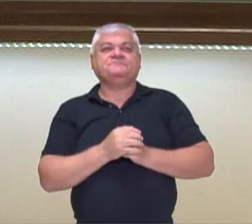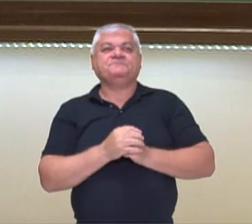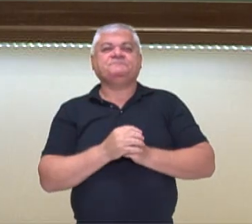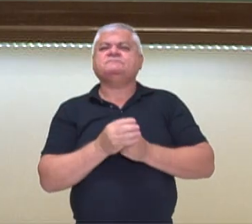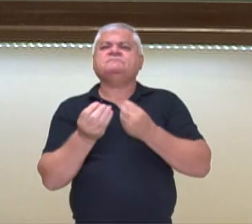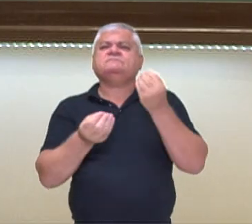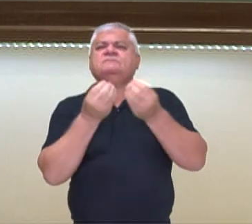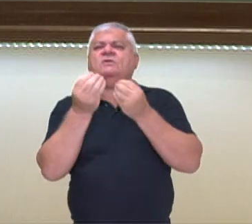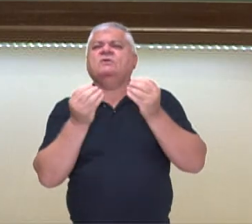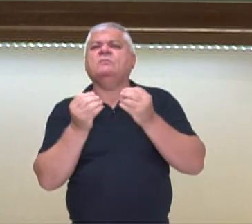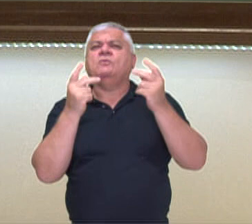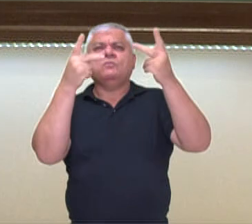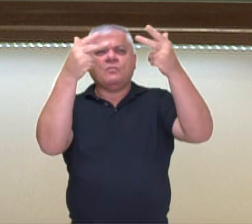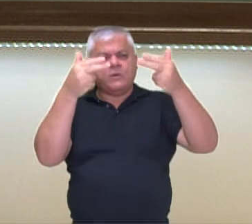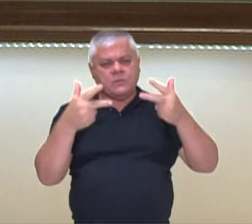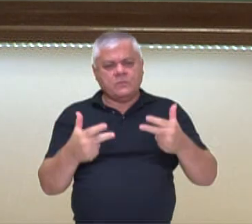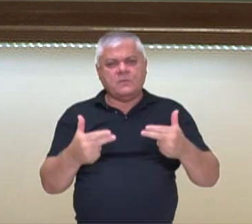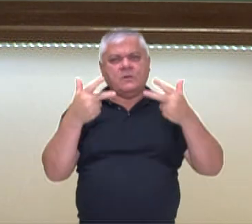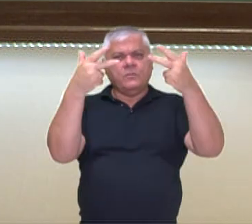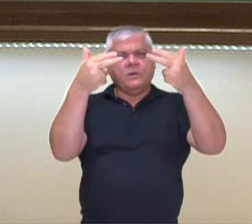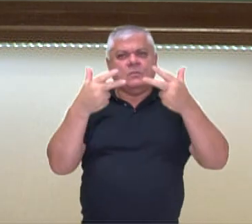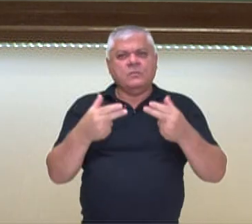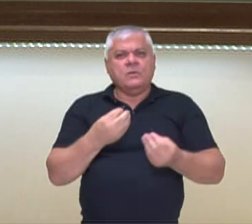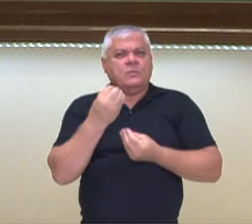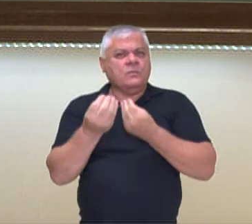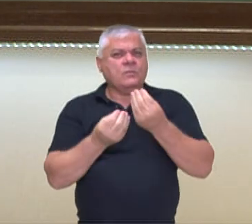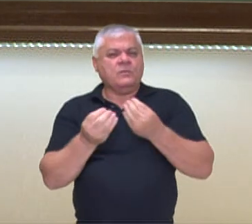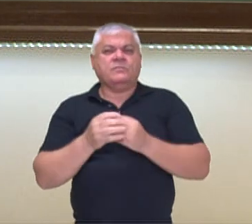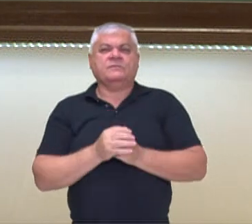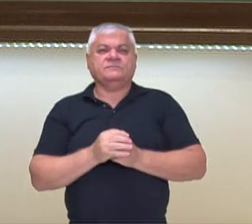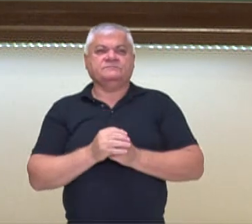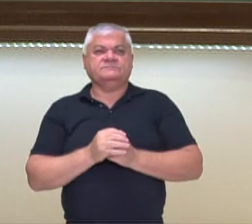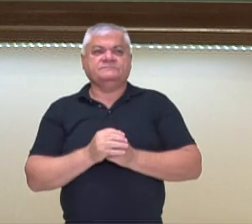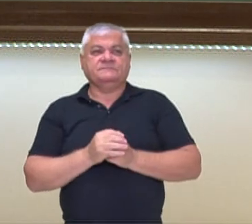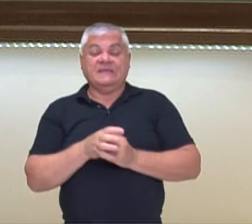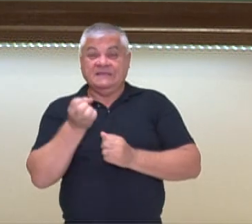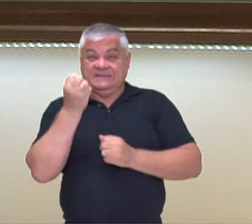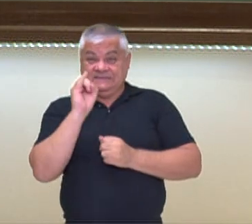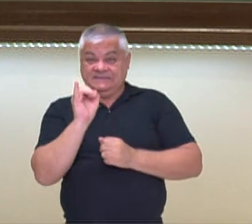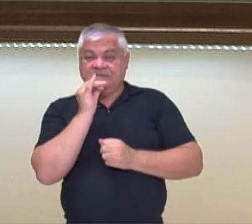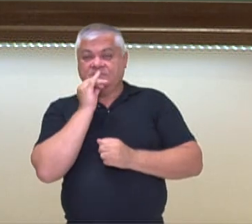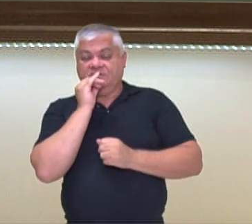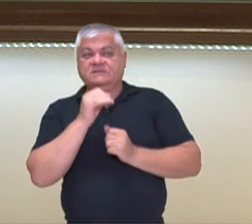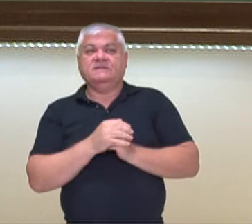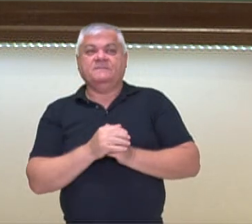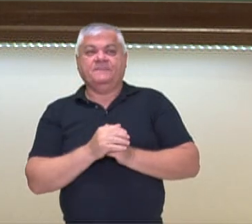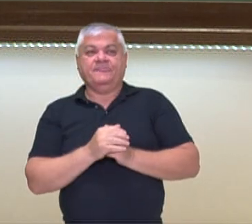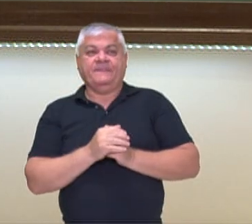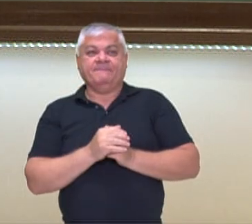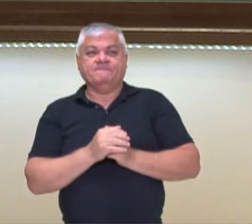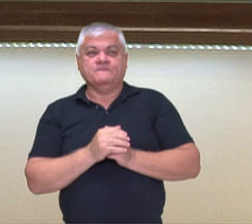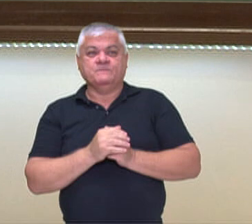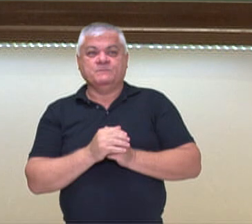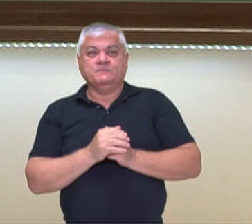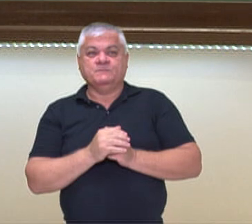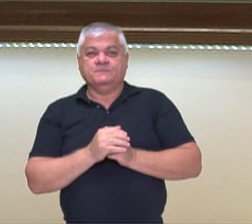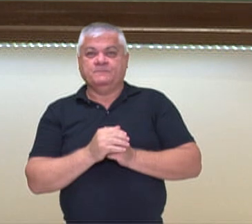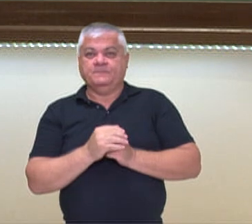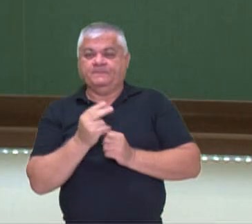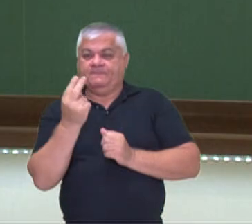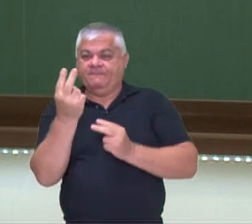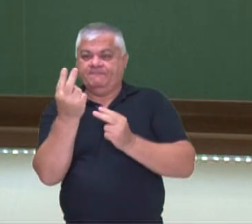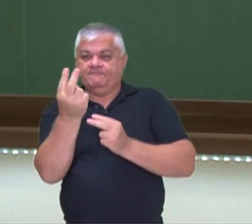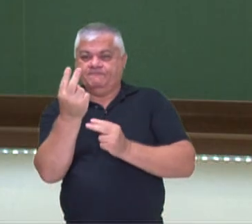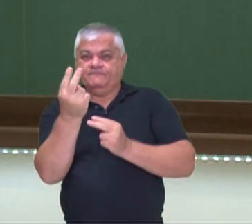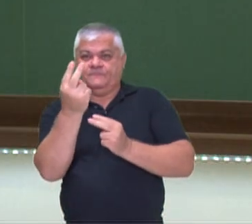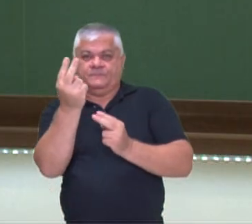que a gente deixa todo mundo igual, então? Essa equação não está balanceada. Então, olha, se eu pegar o 2 do nitrogênio e passar para